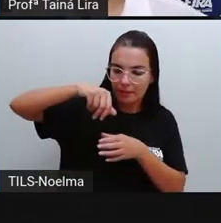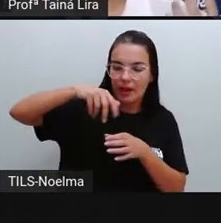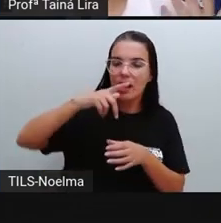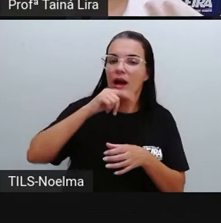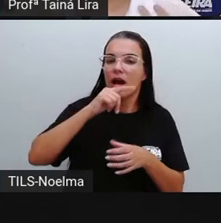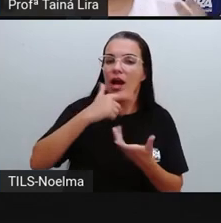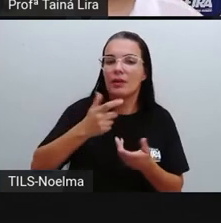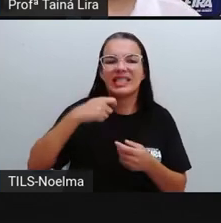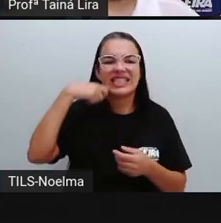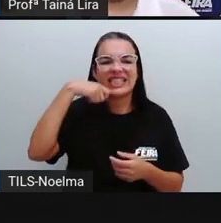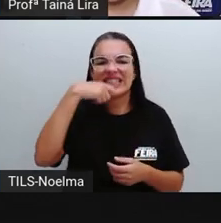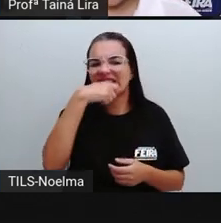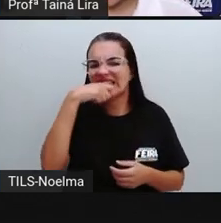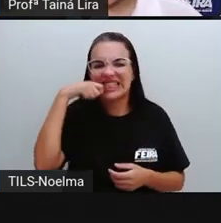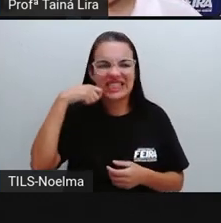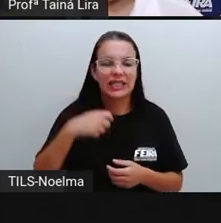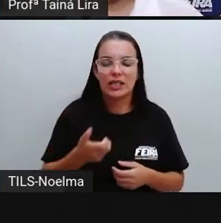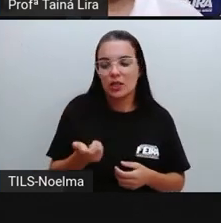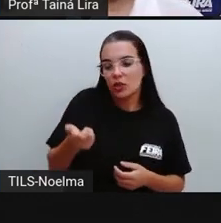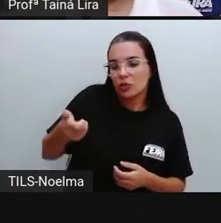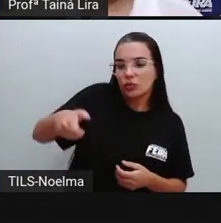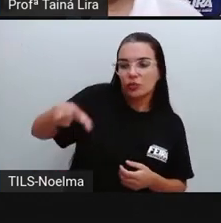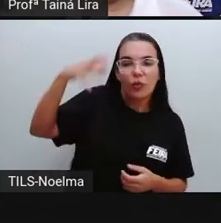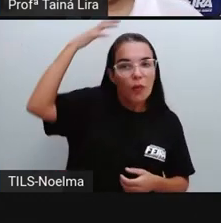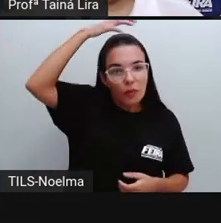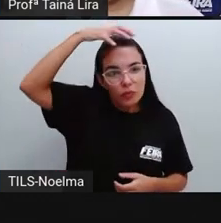desliga o chuveiro na hora de passar o sabonete.